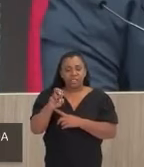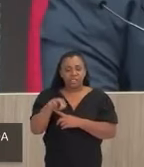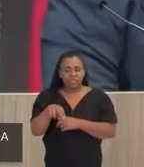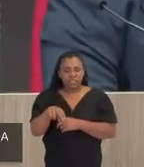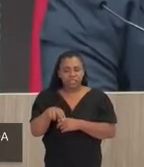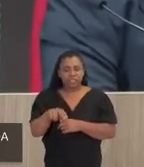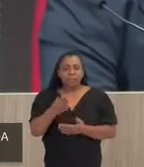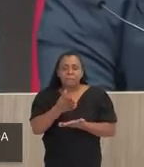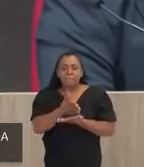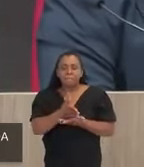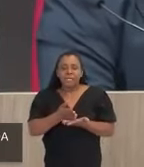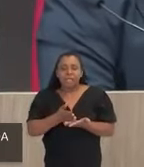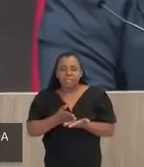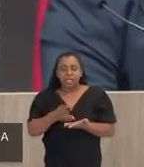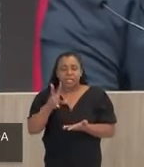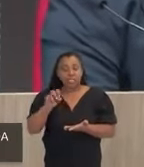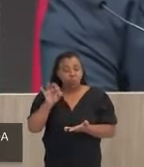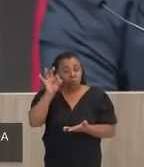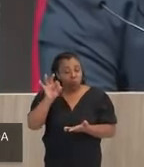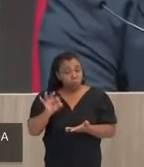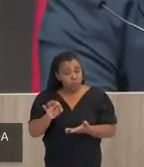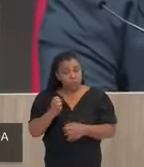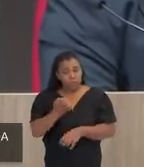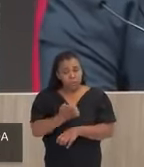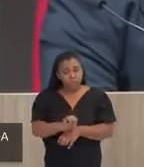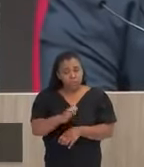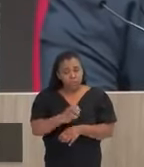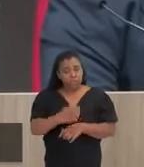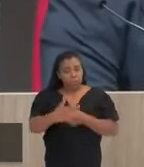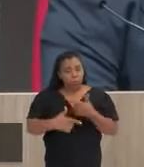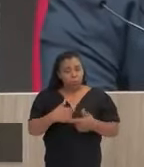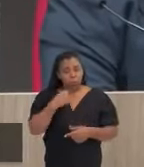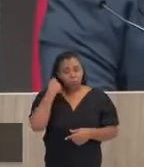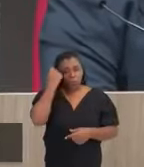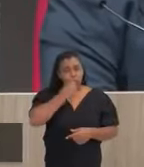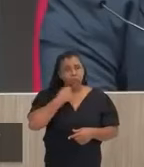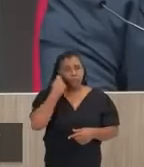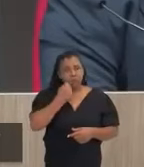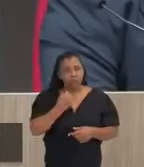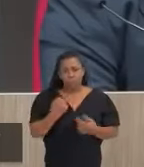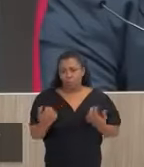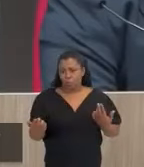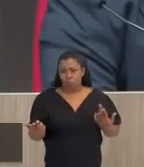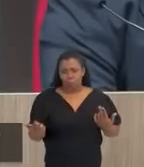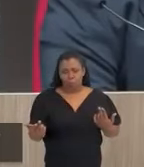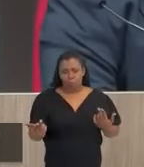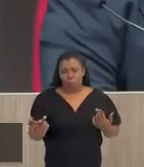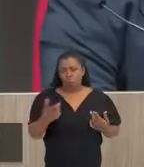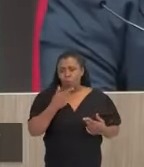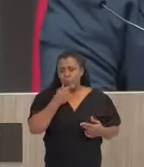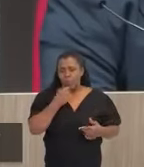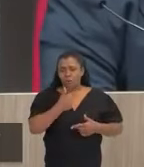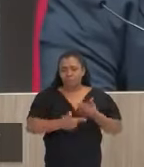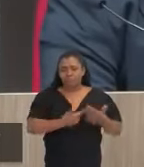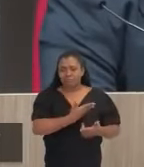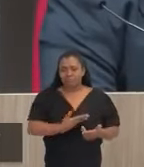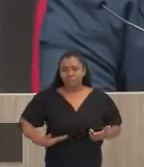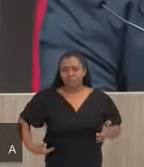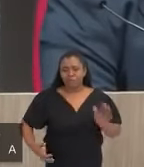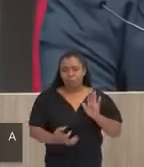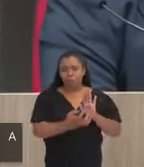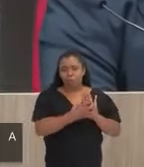Detran era de estagiários, trabalhando 8 horas por dia, fazendo o mesmo que o servidor do lado estava fazendo. Então,